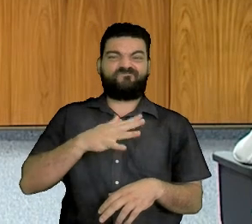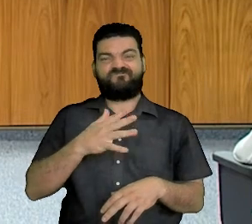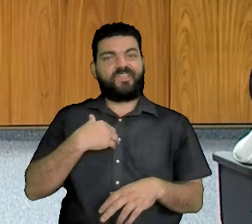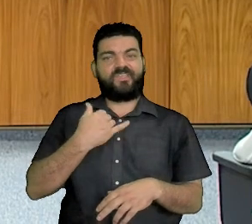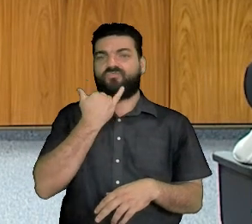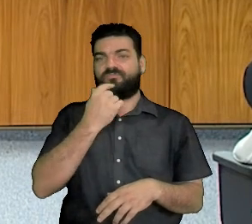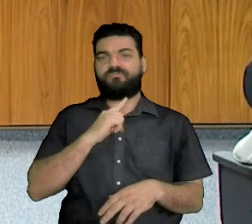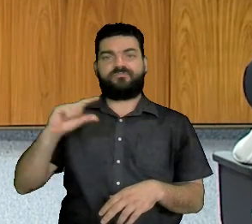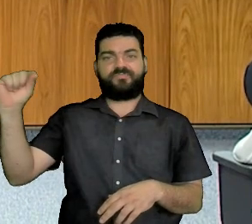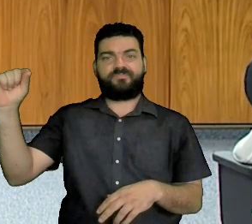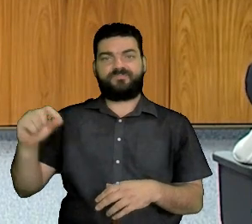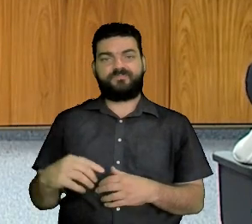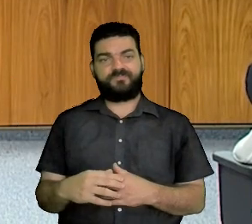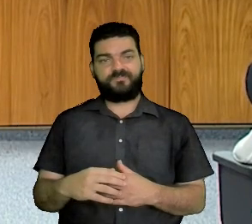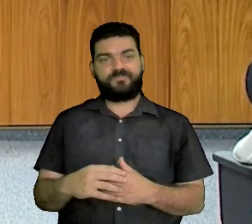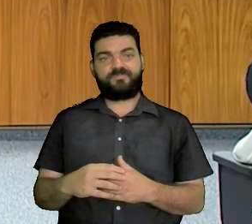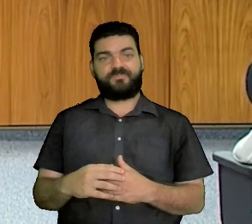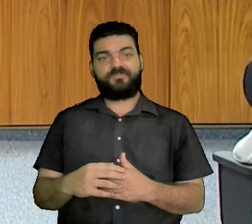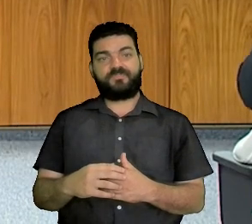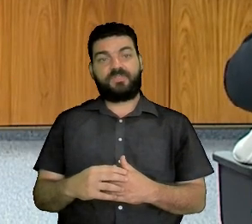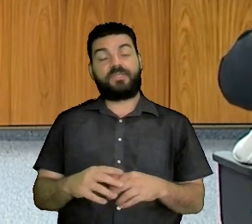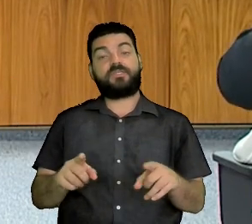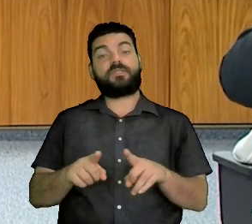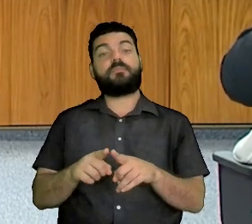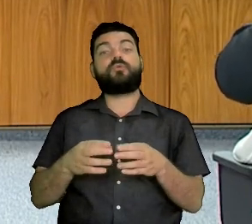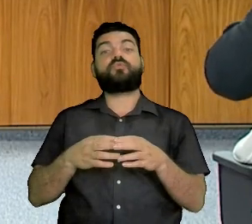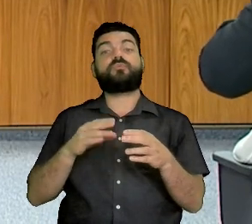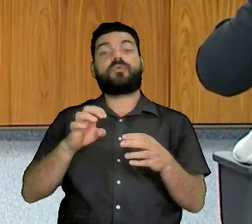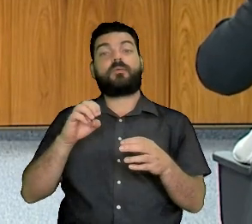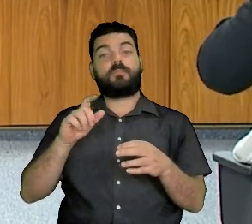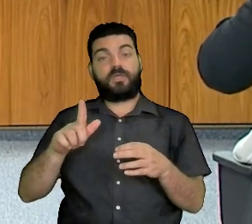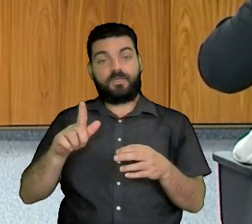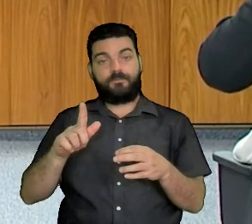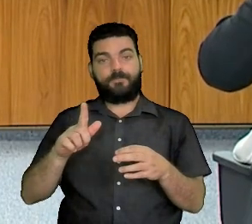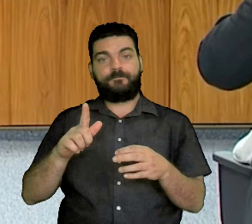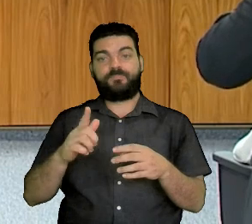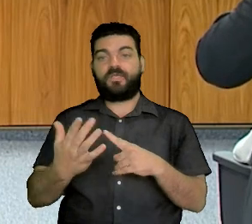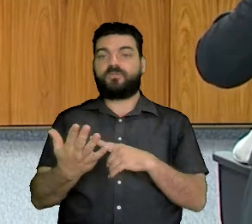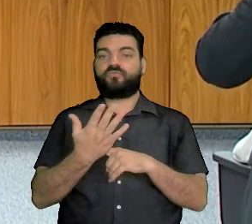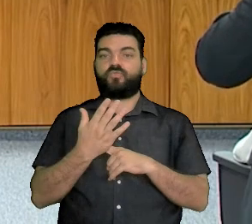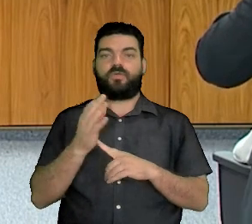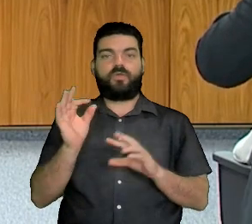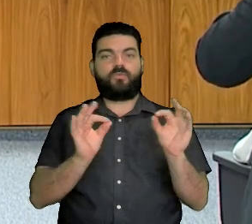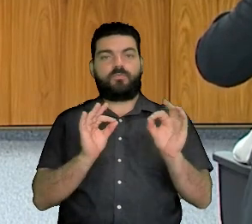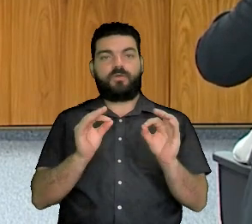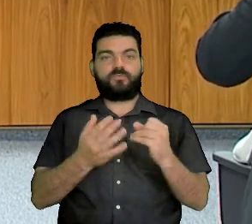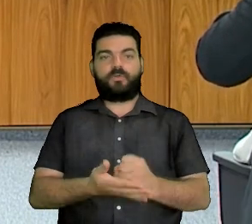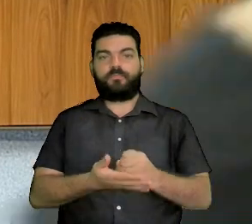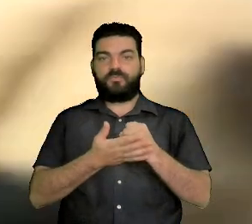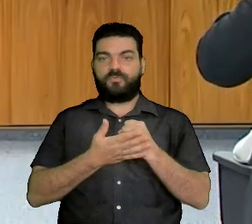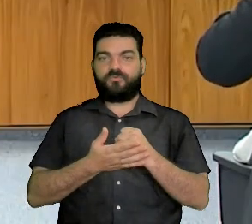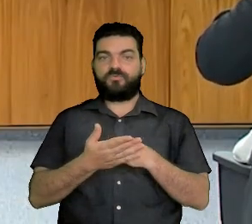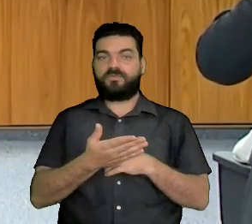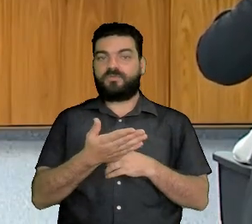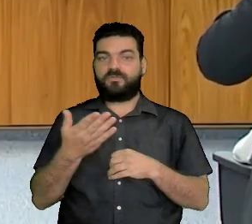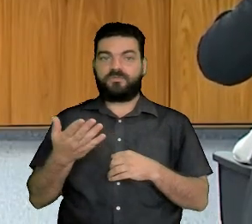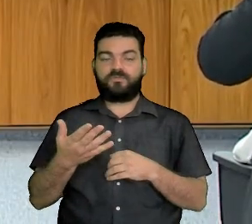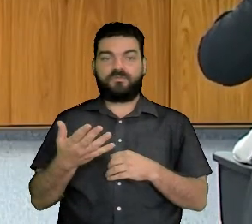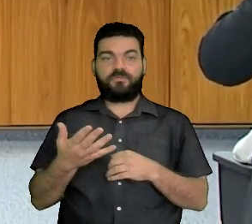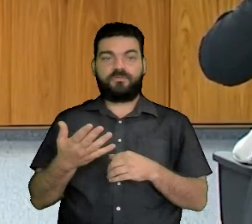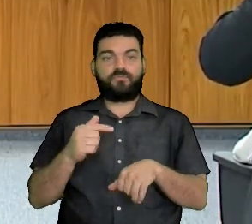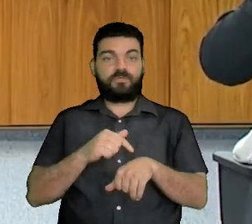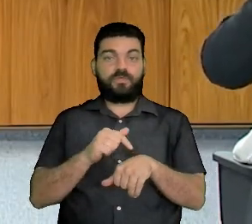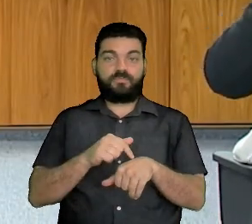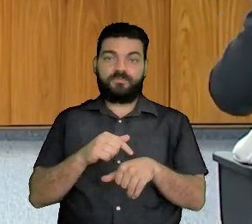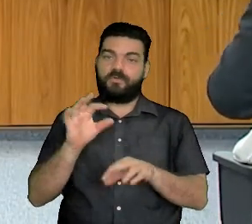se retirar, e da EMAG também, pela ajuda, pela contribuição que tem nos dado durante toda